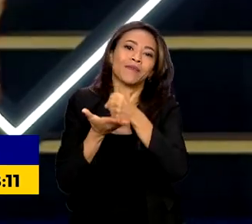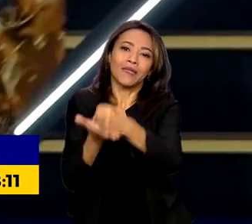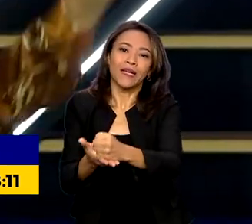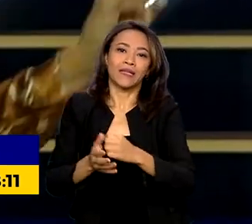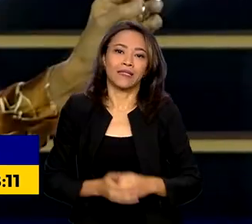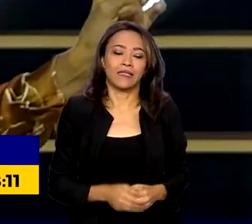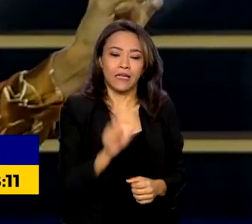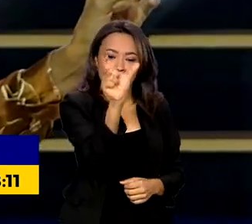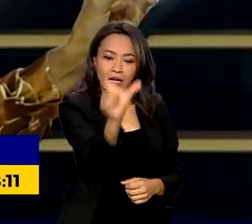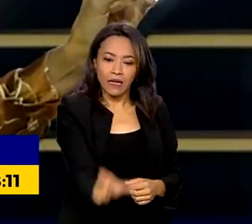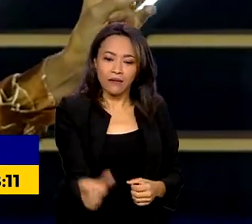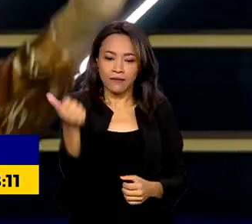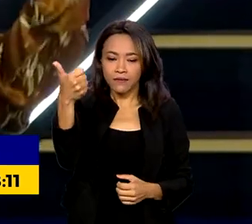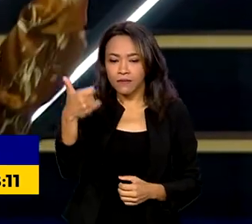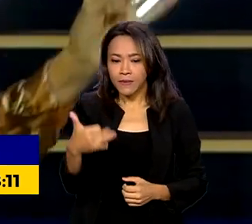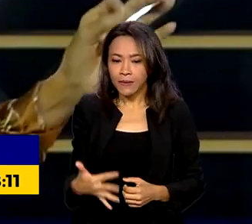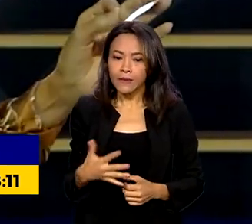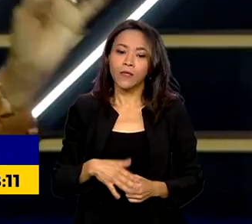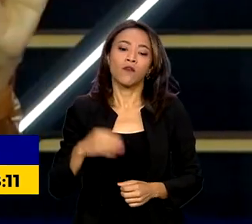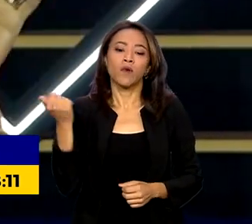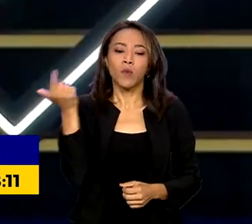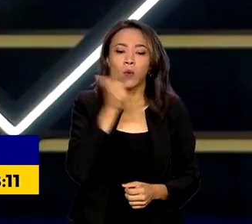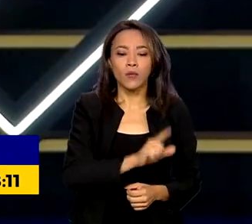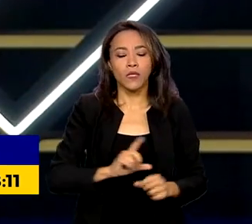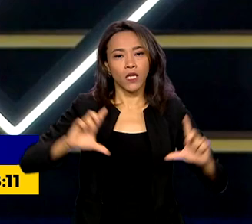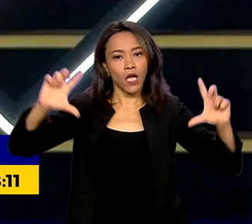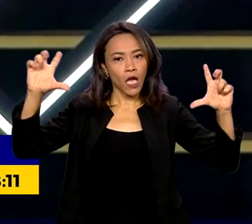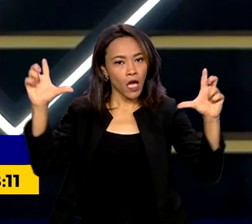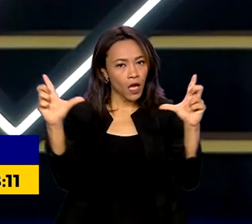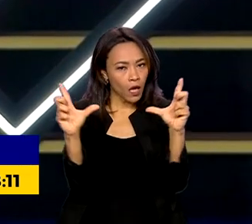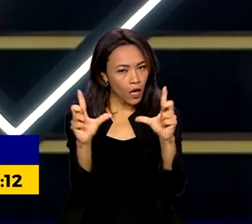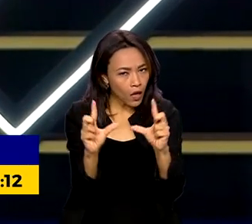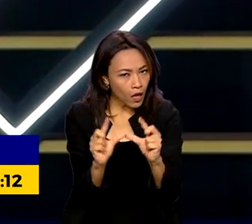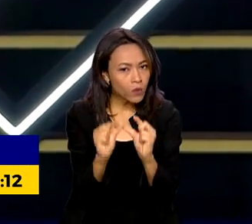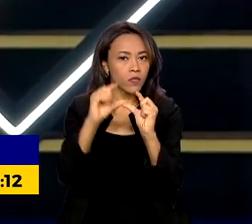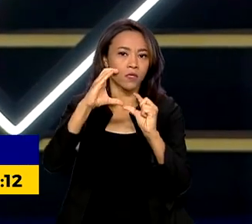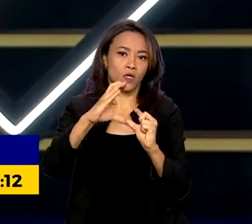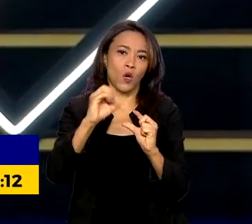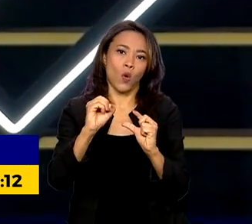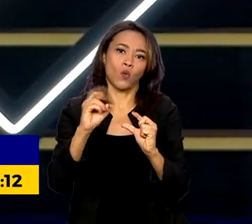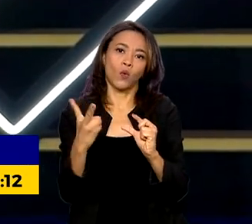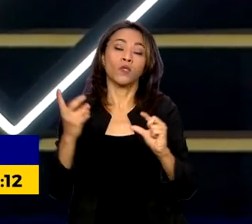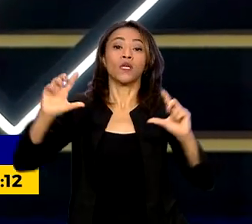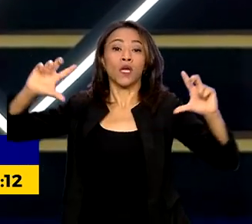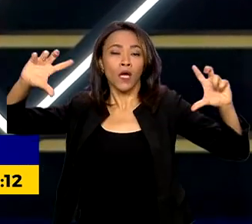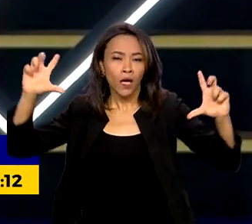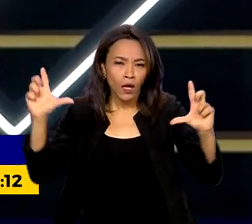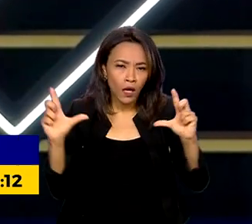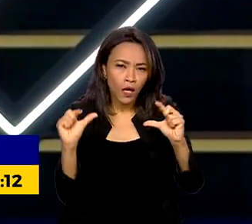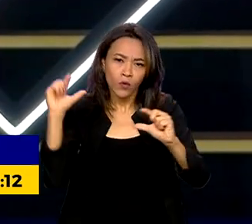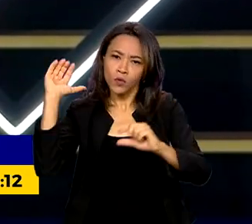sim chegar com redução de emissão de CO2, com redução de desmatamento,